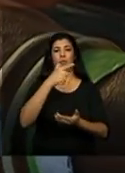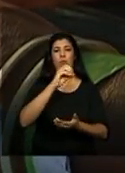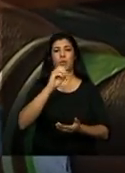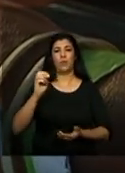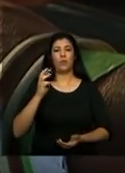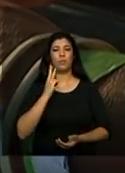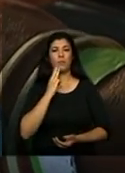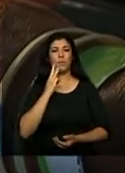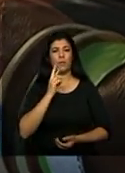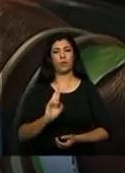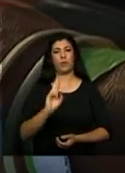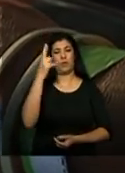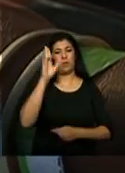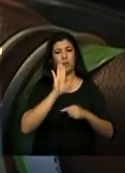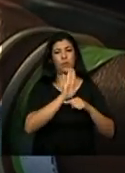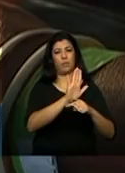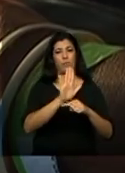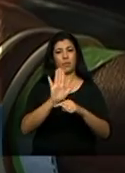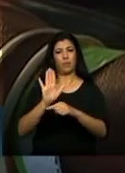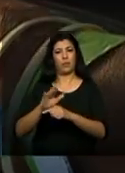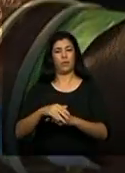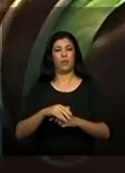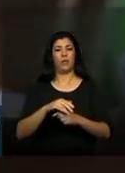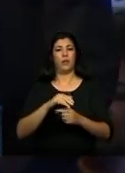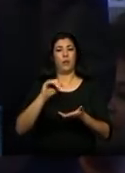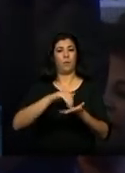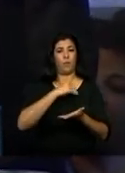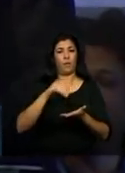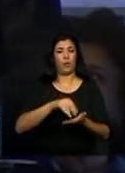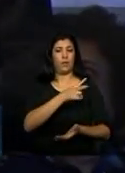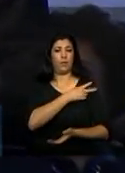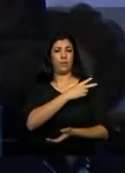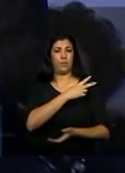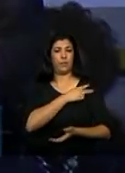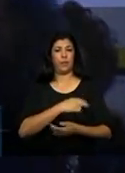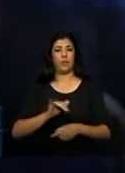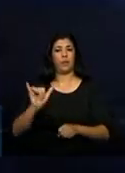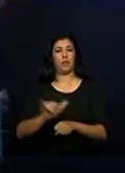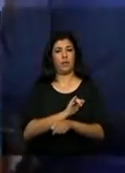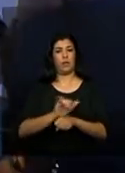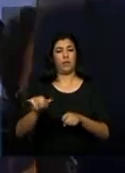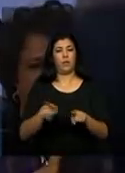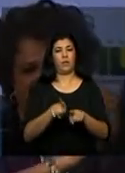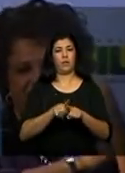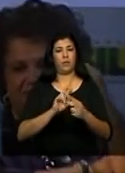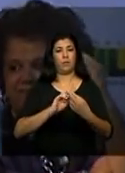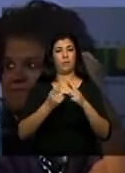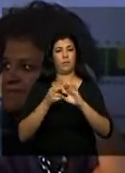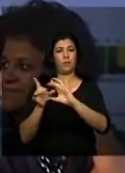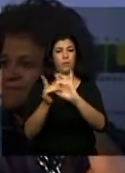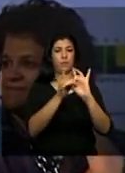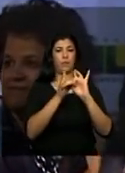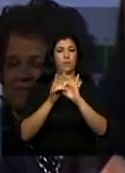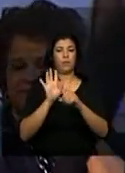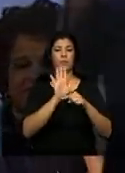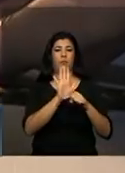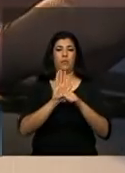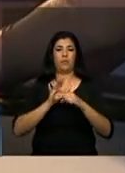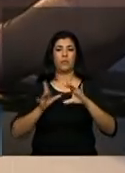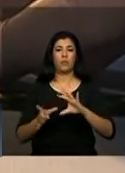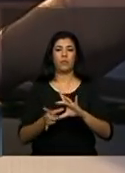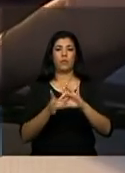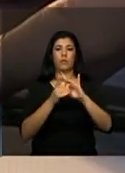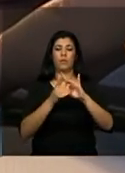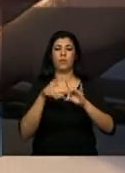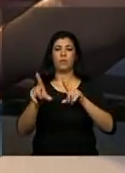assessoria técnica, capacitação e infraestrutura de redes solidárias formadas por catadores